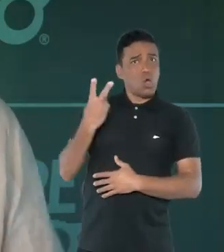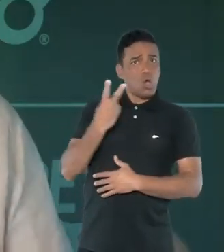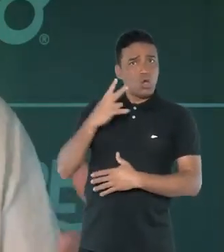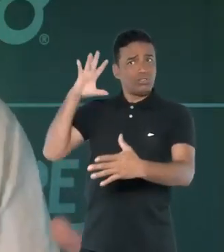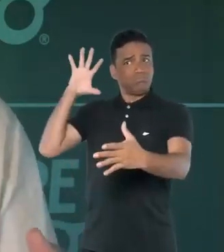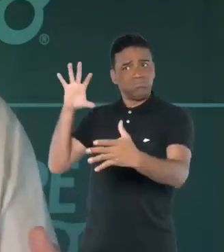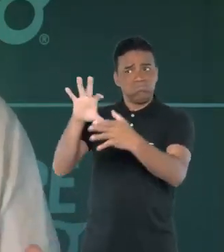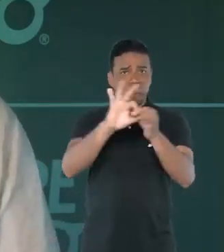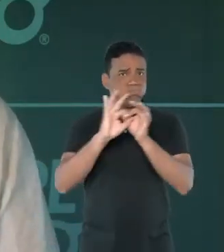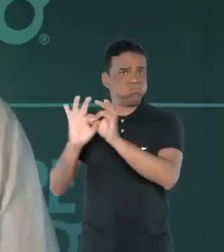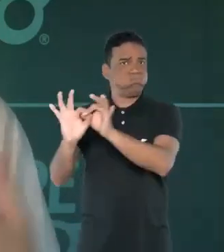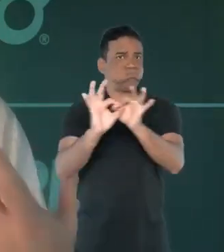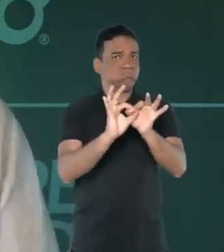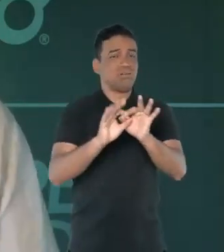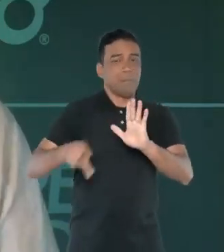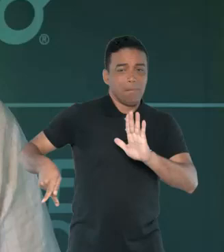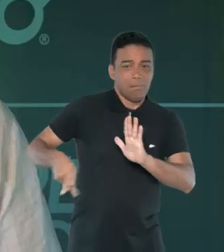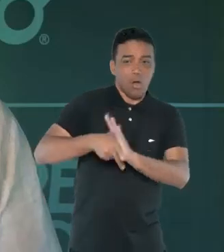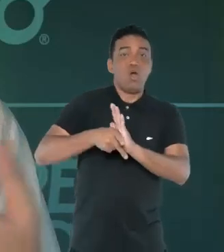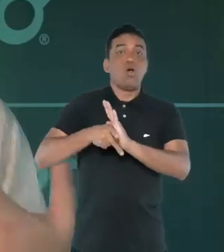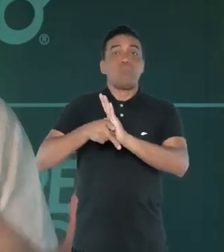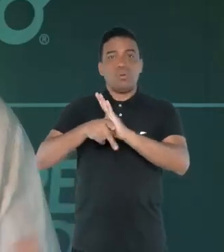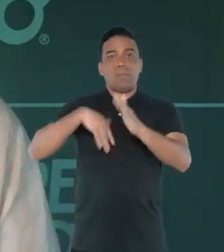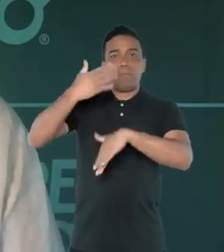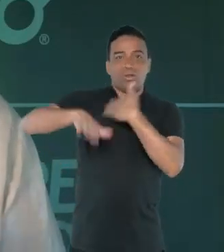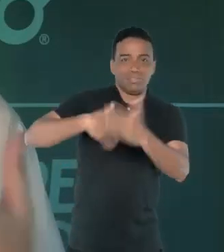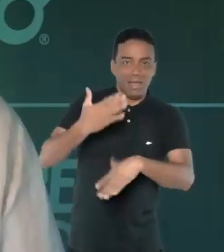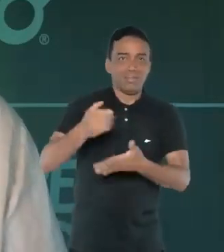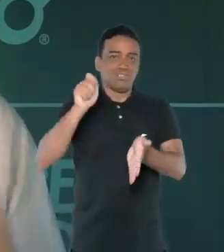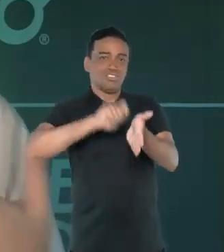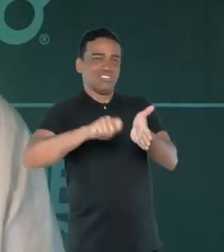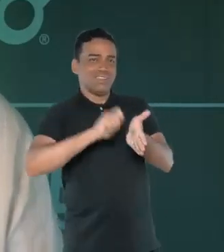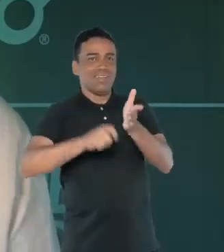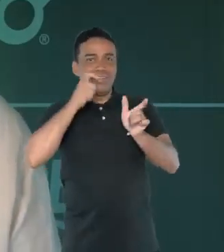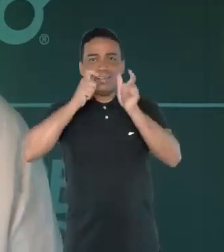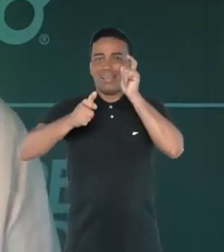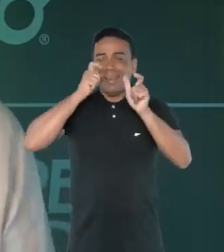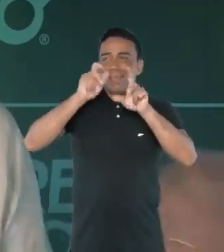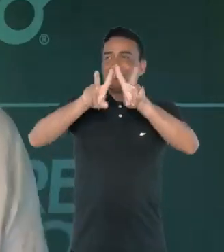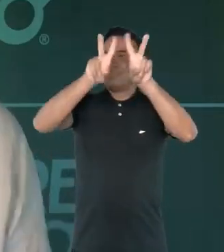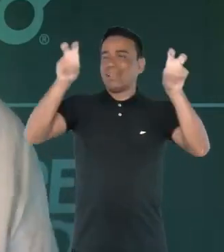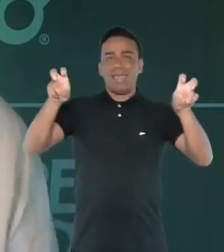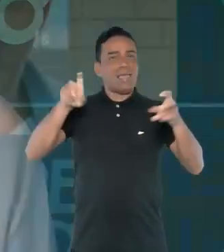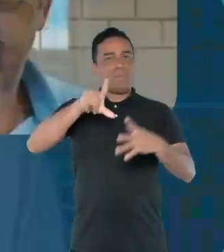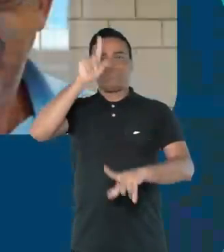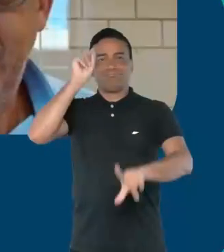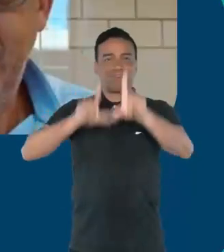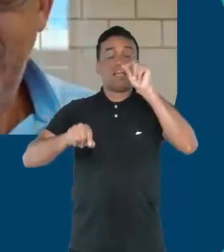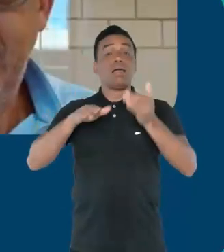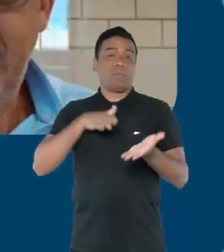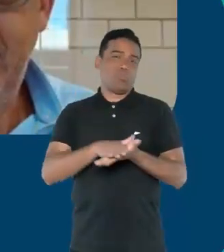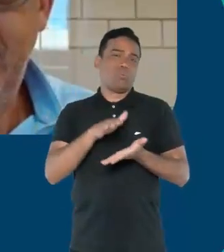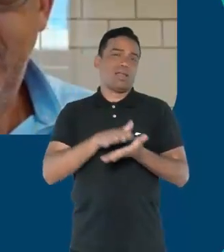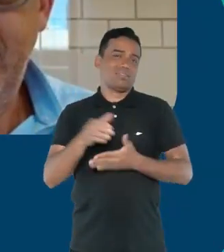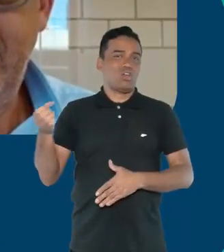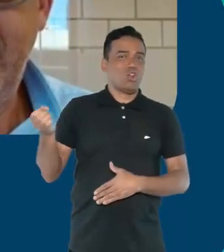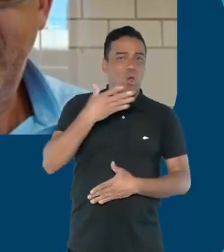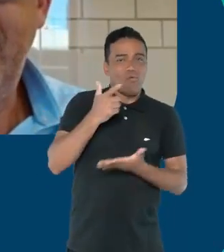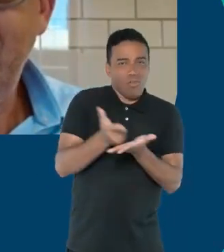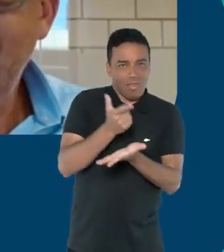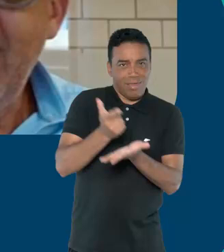que se encontram muito no seu processo de escrita, nos seus interesses temáticos e na publicação desse seu novo